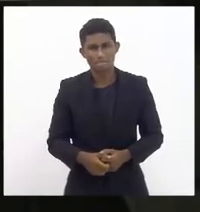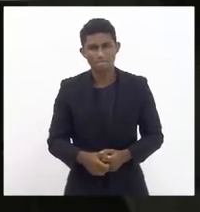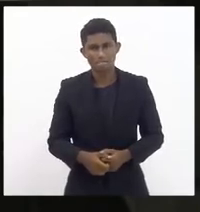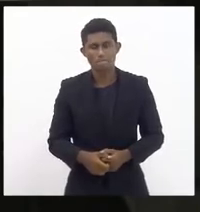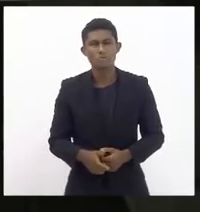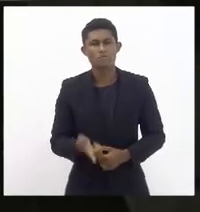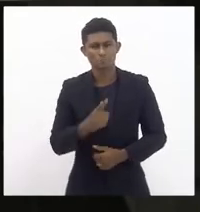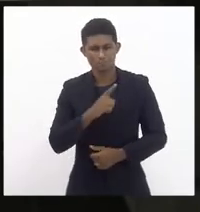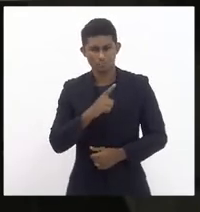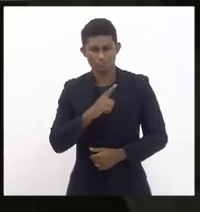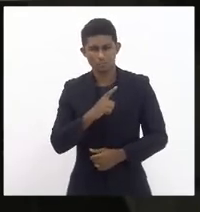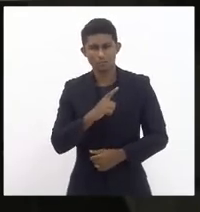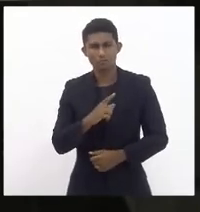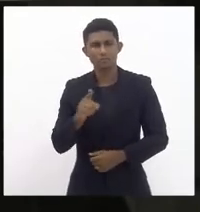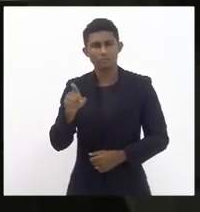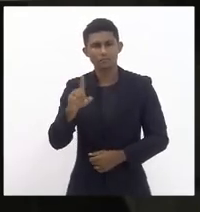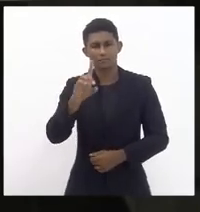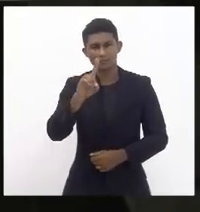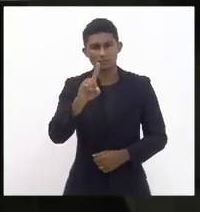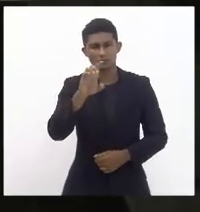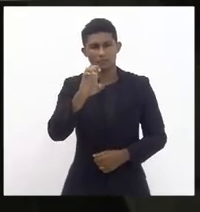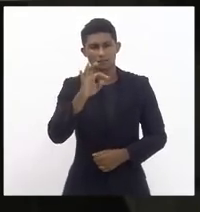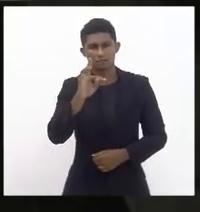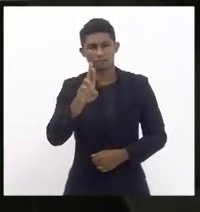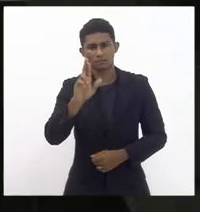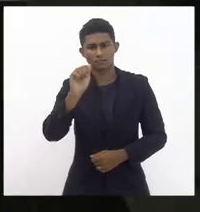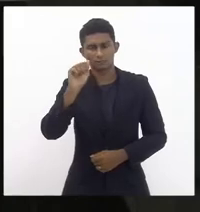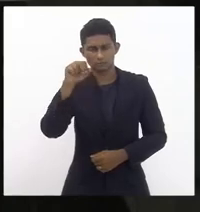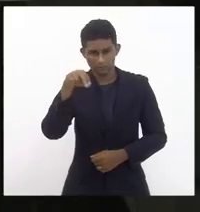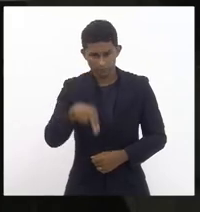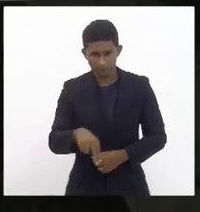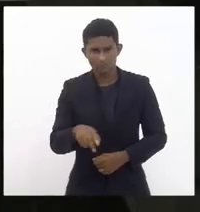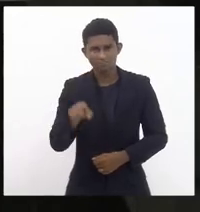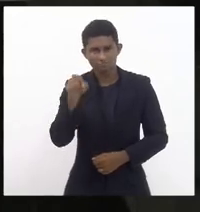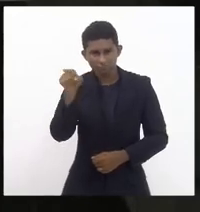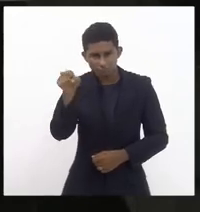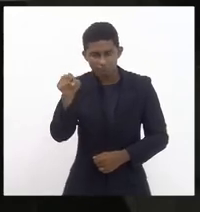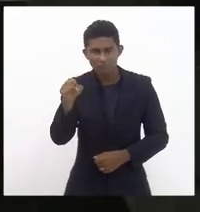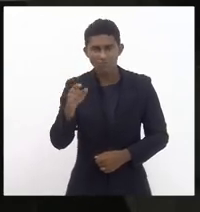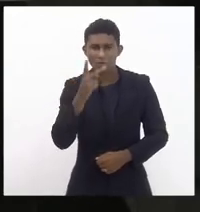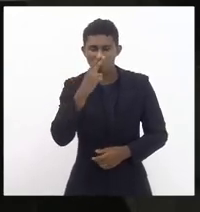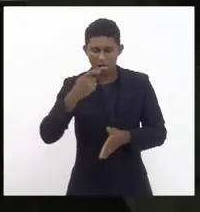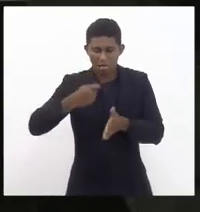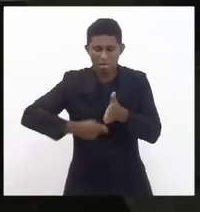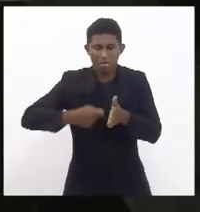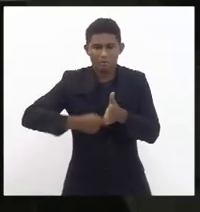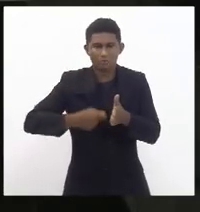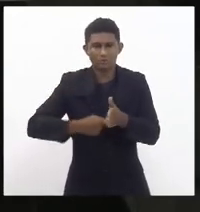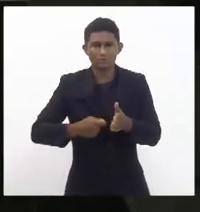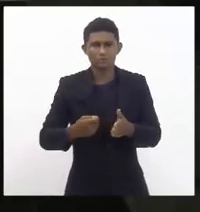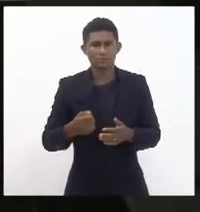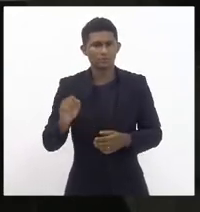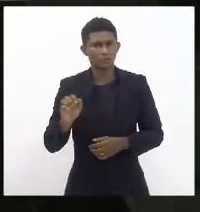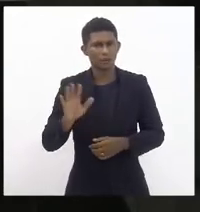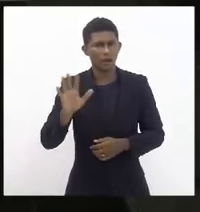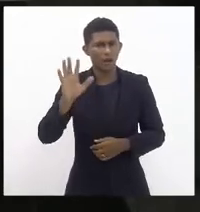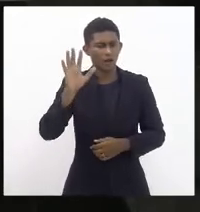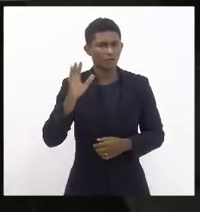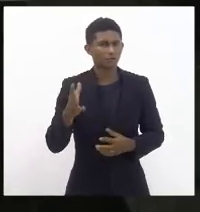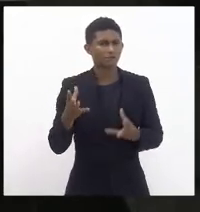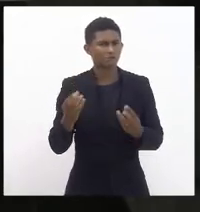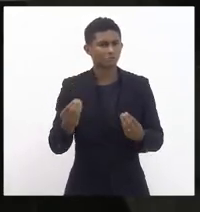promovidas pelo departamento de trânsito Popular Detran em relação